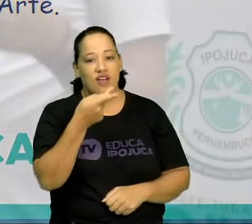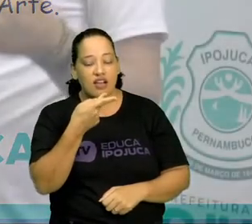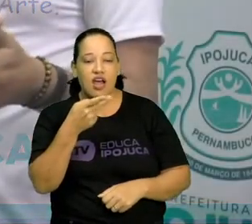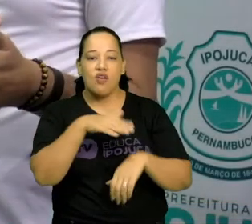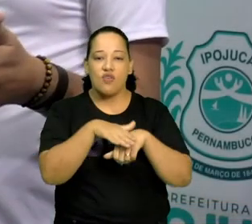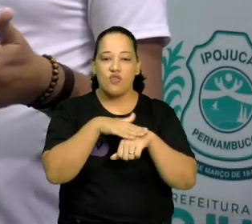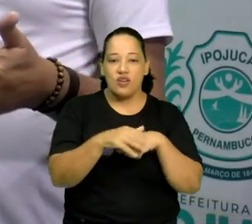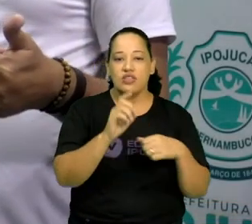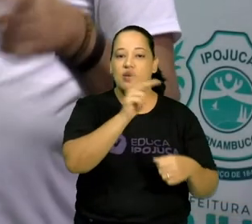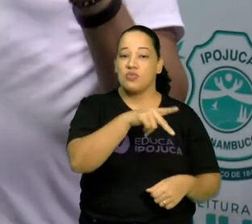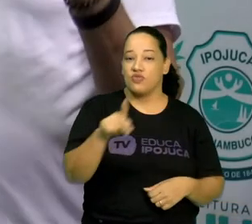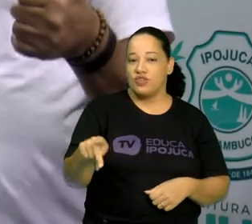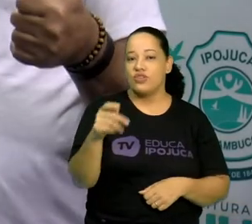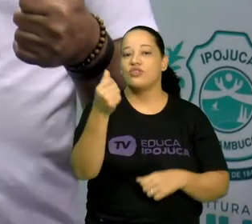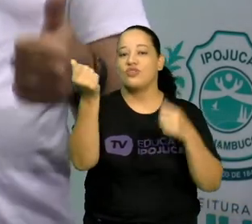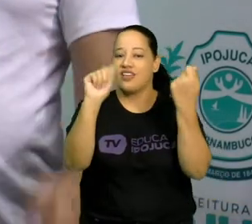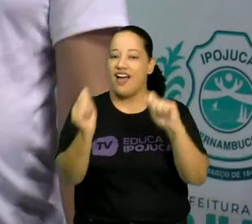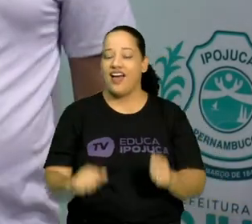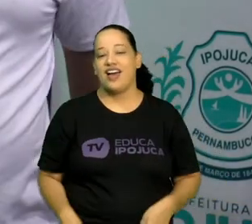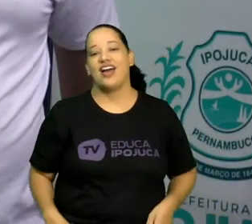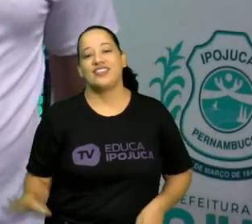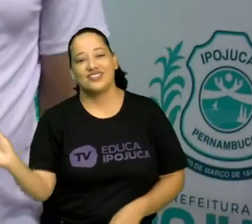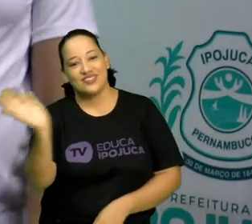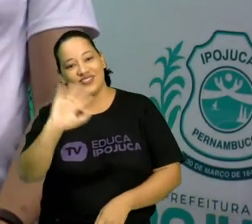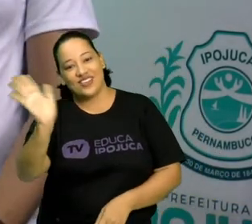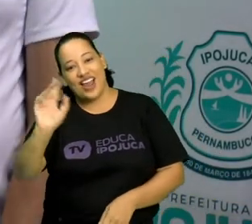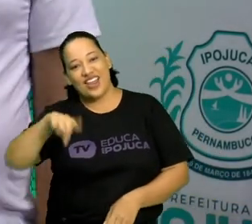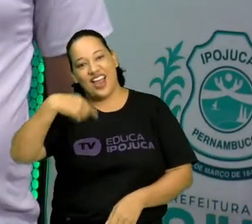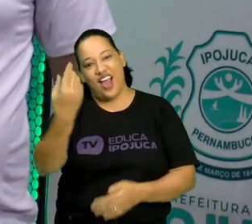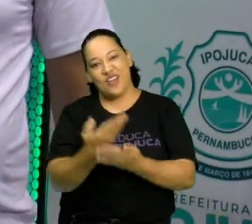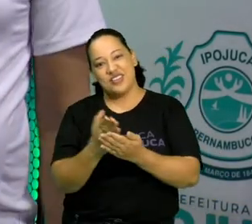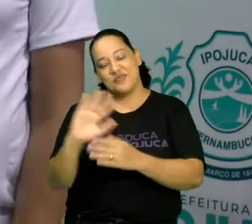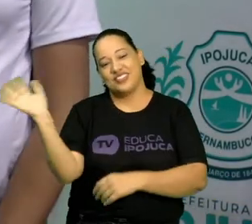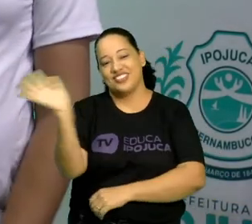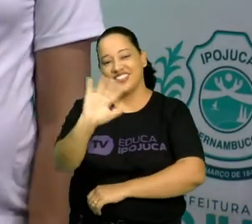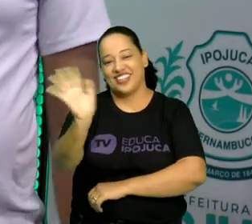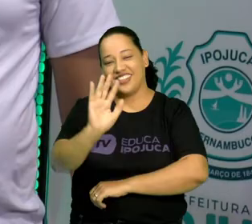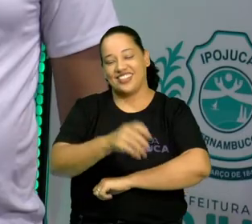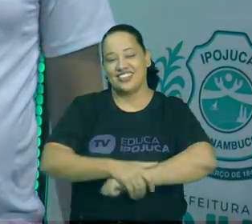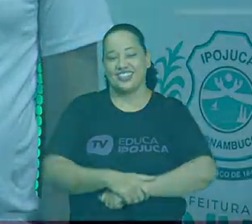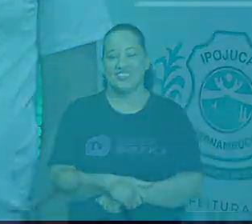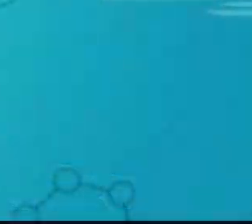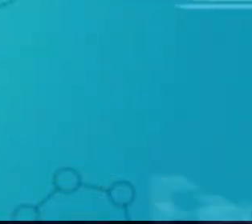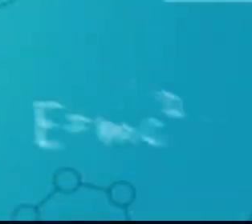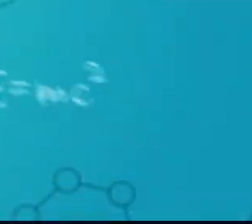ou professor de arte, beleza? Valeu, galera! A gente se vê na próxima aula. Tchau, tchau!